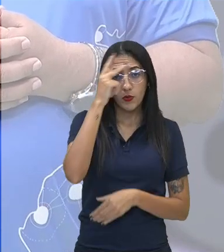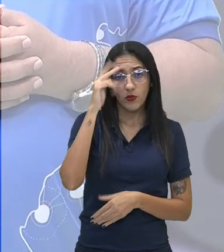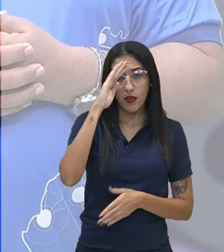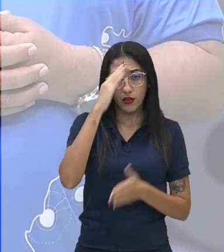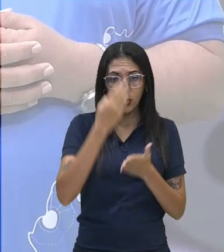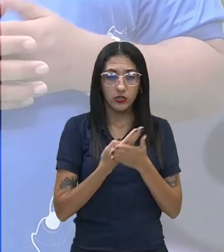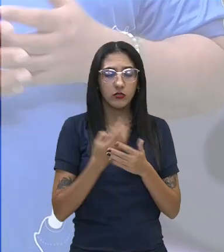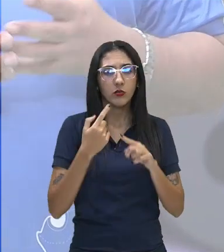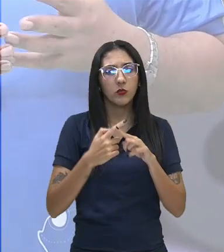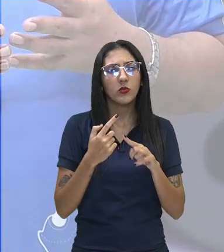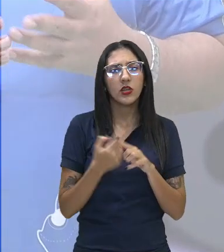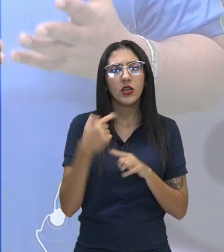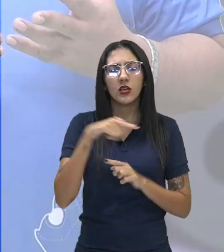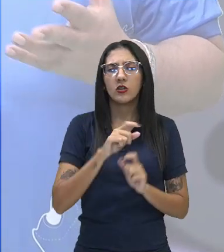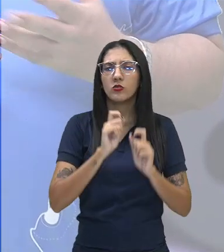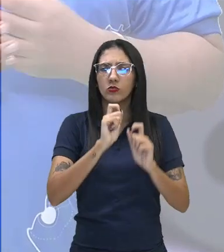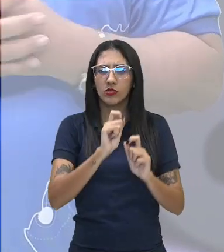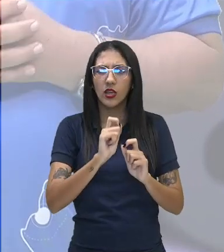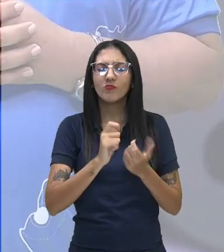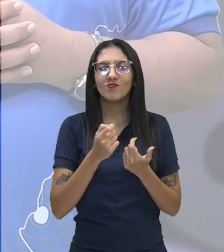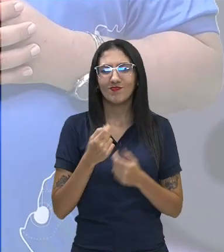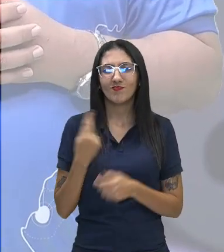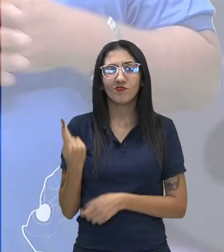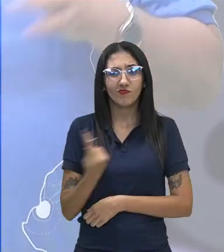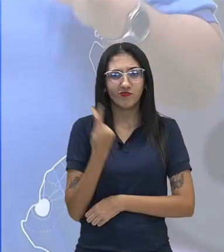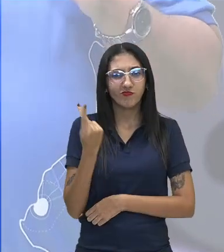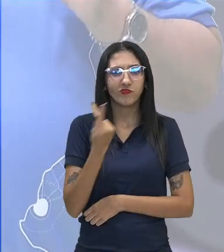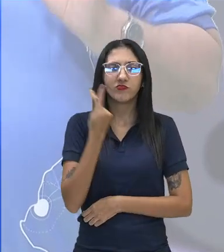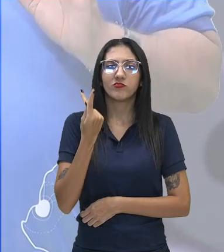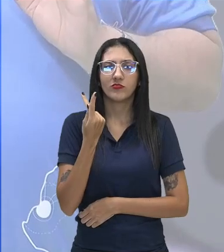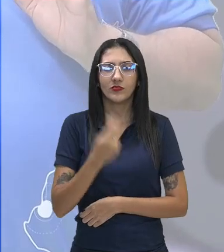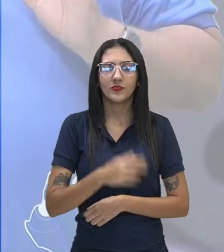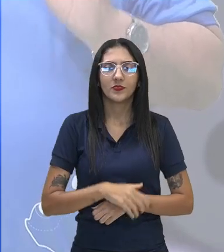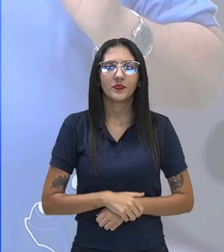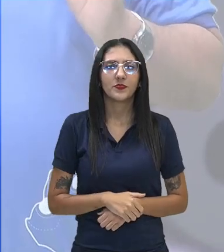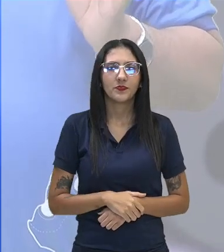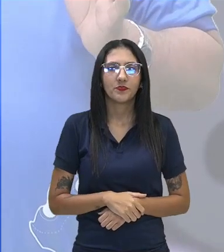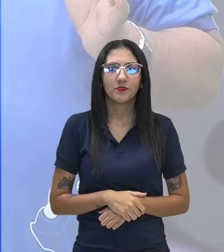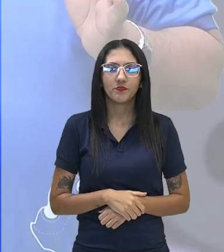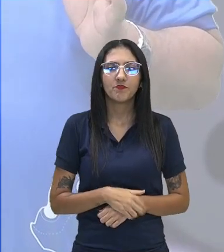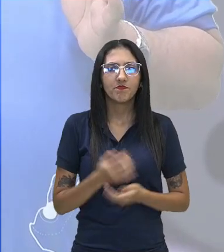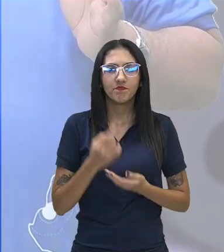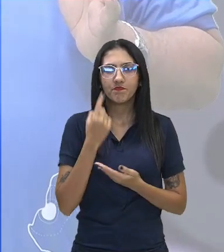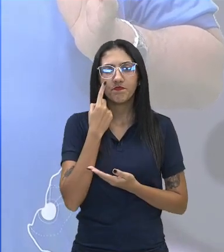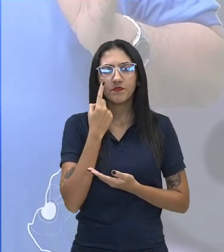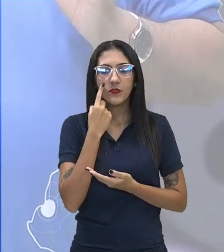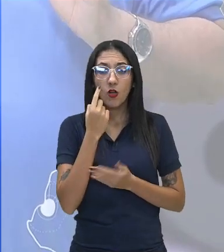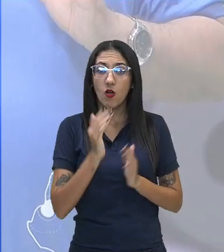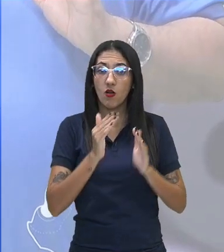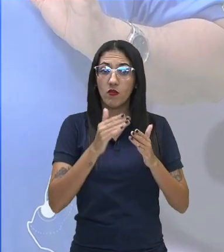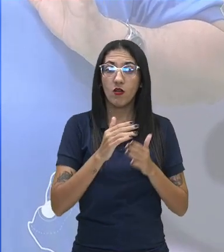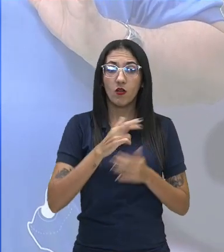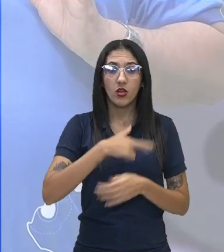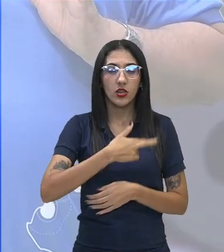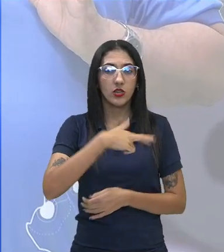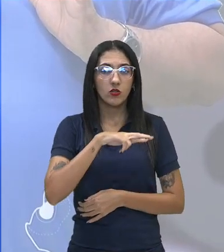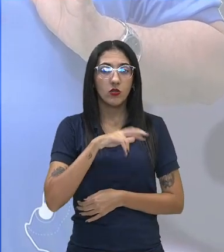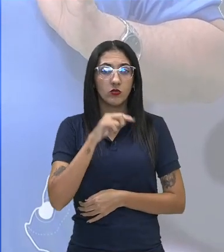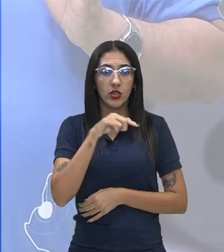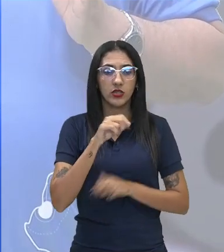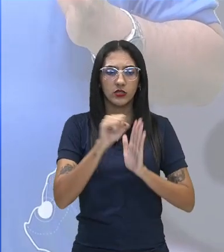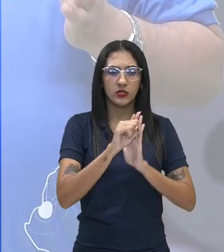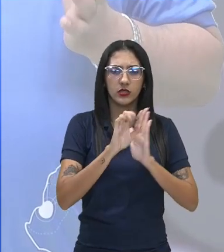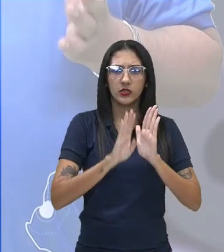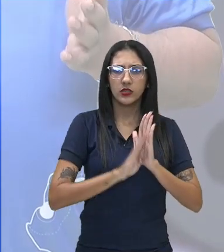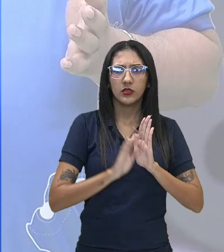de serem considerados elementos poderosos. Olha só, já na dimensão religiosa, o símbolo ele se